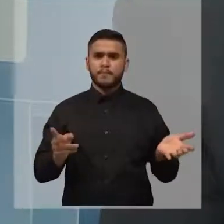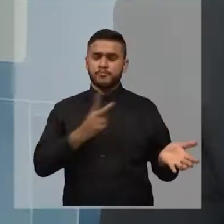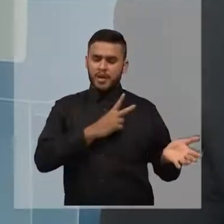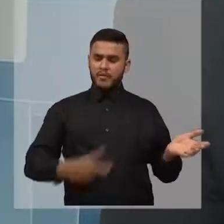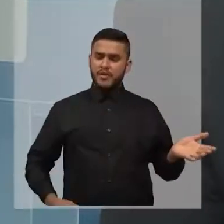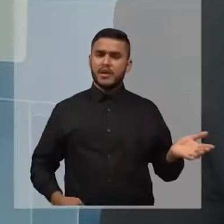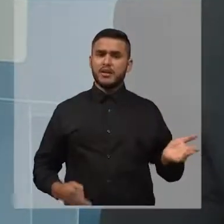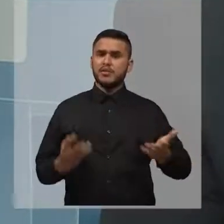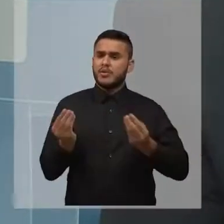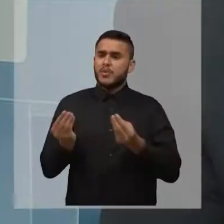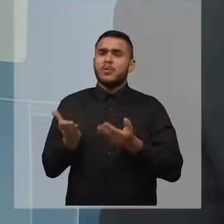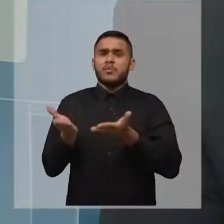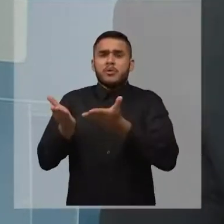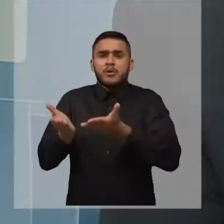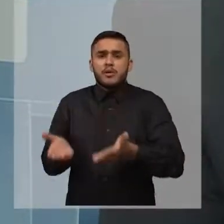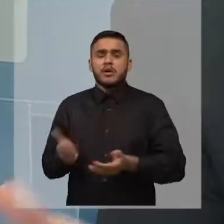cara.